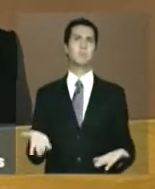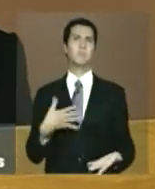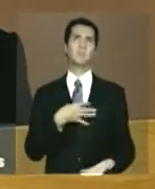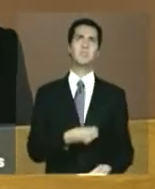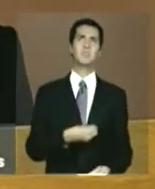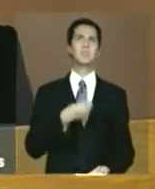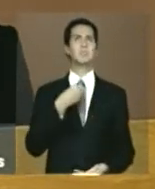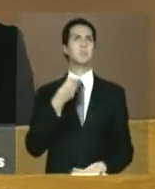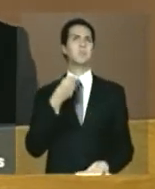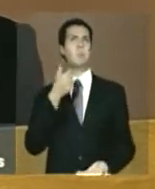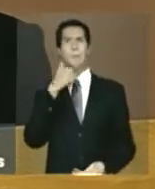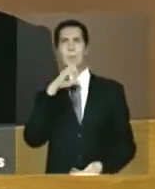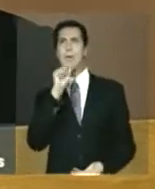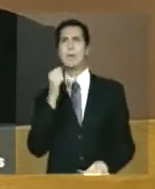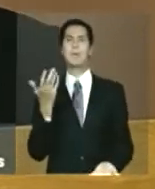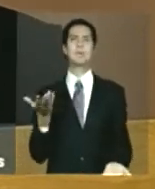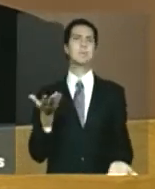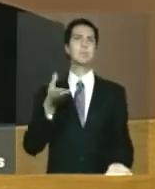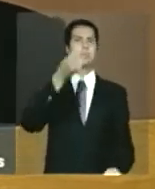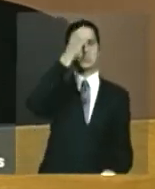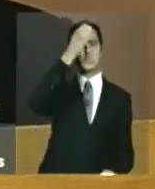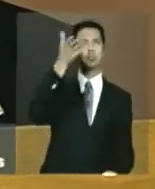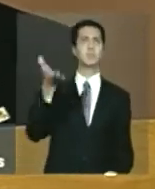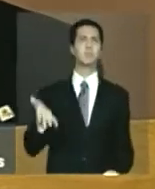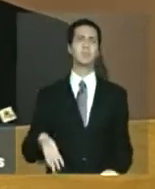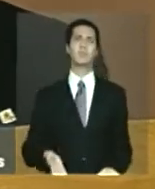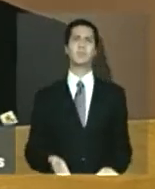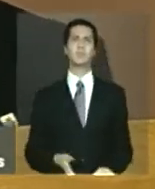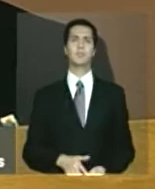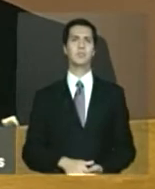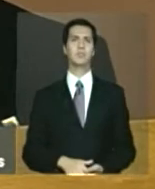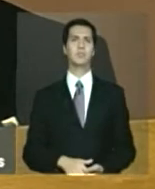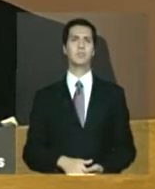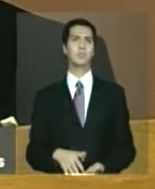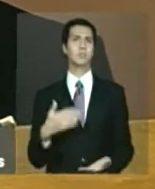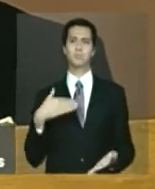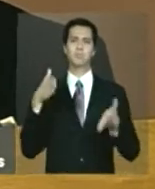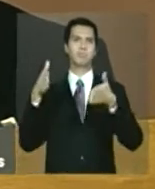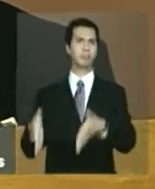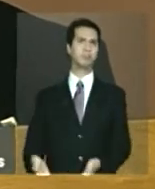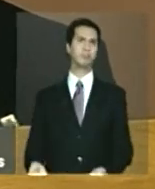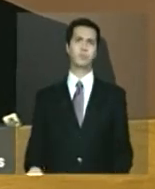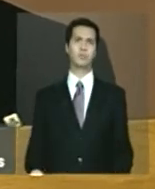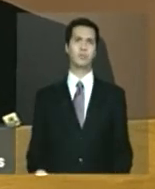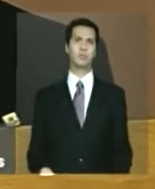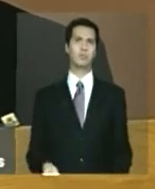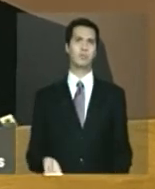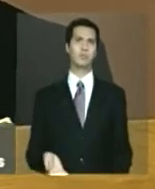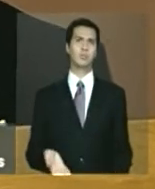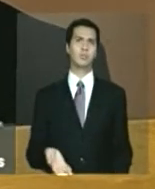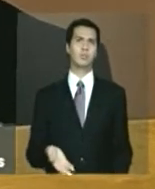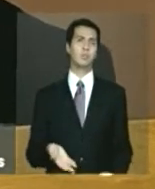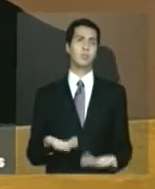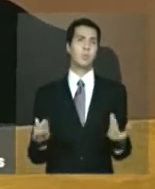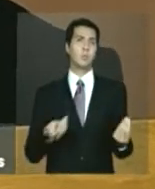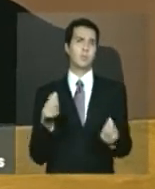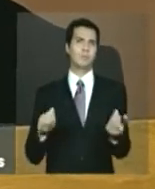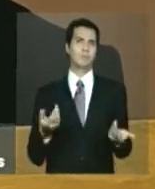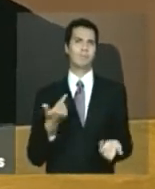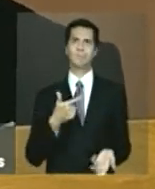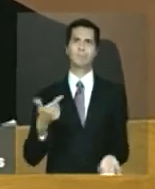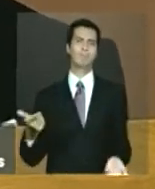filhas pais mães tios em um caixão ou numa urna de Cinza